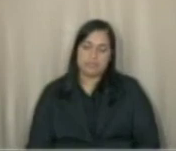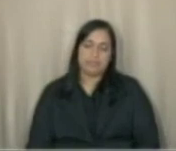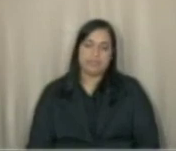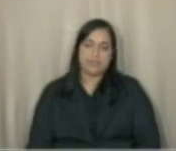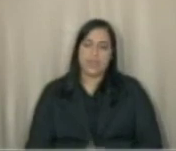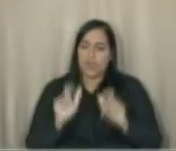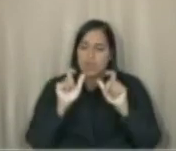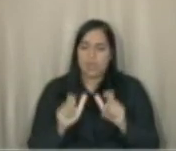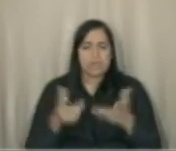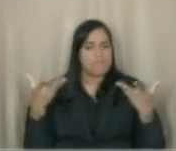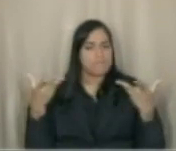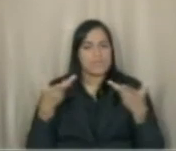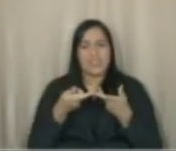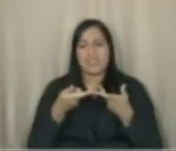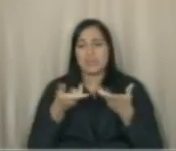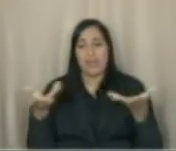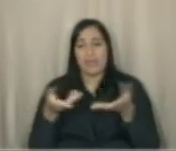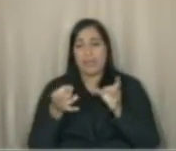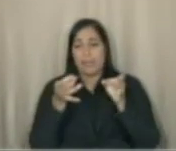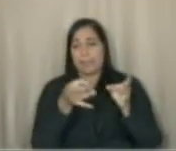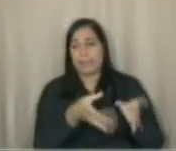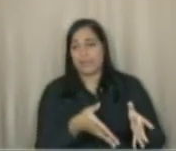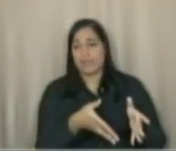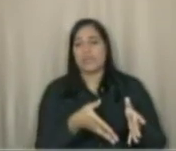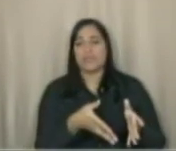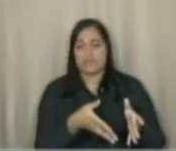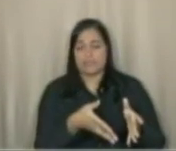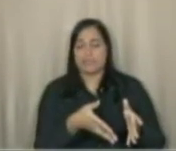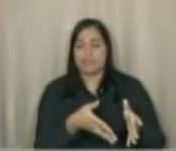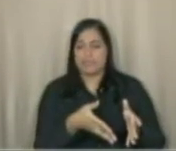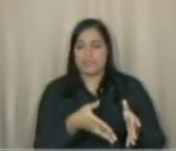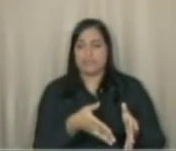se encontra em estado de abandono, vereador Marco Aurélio.